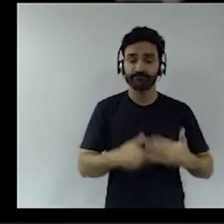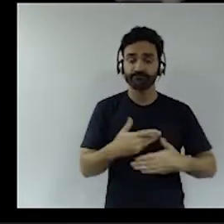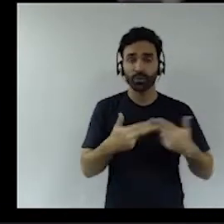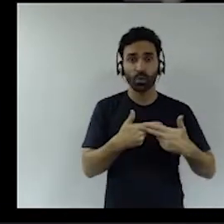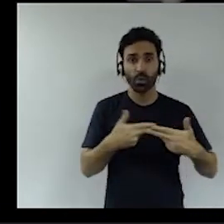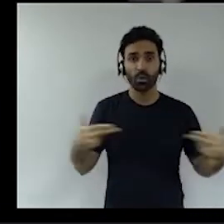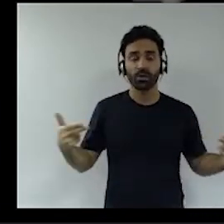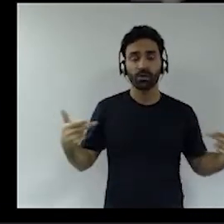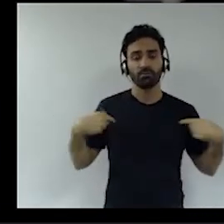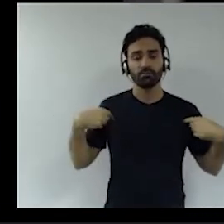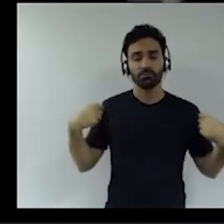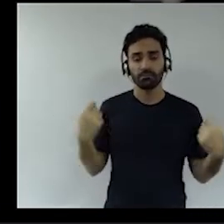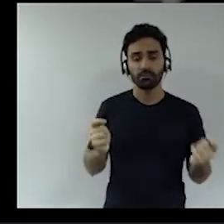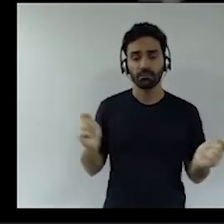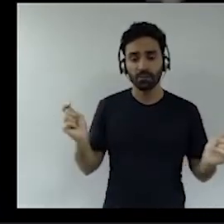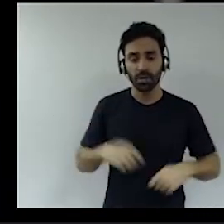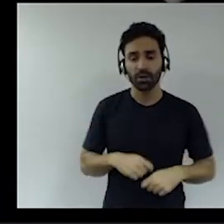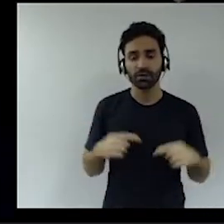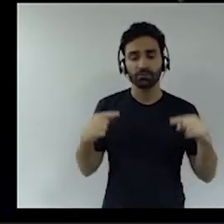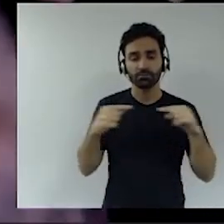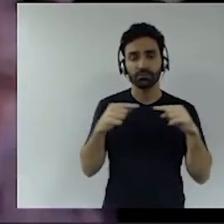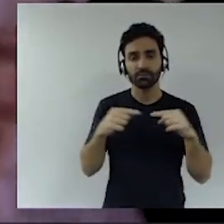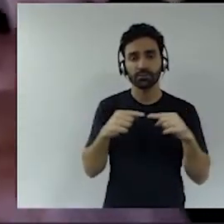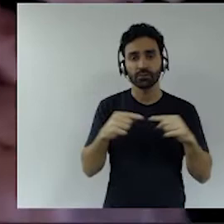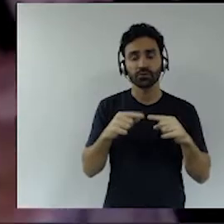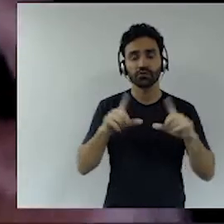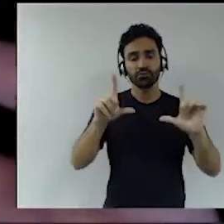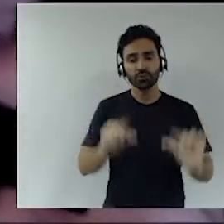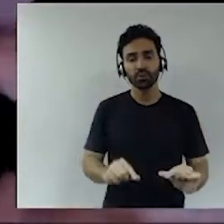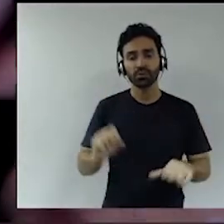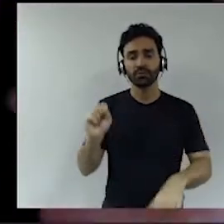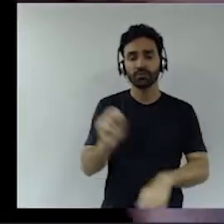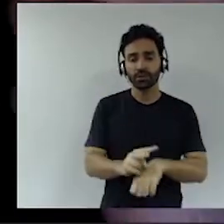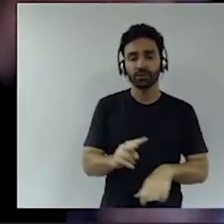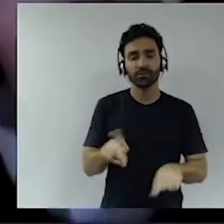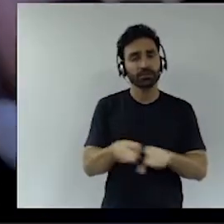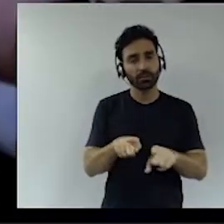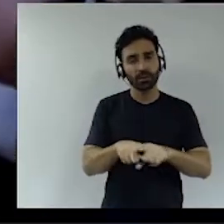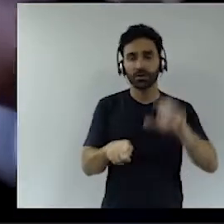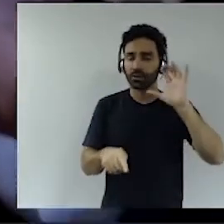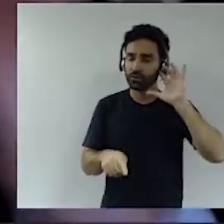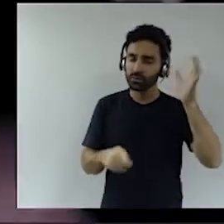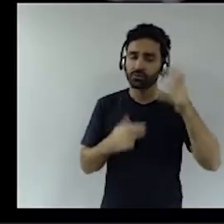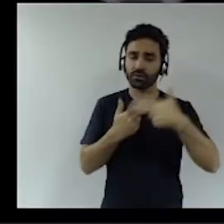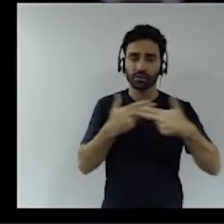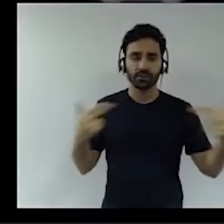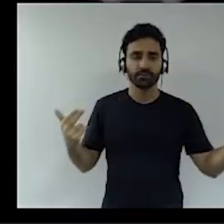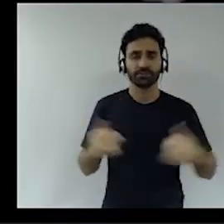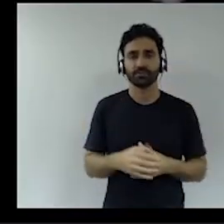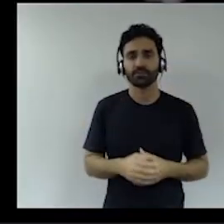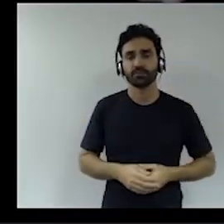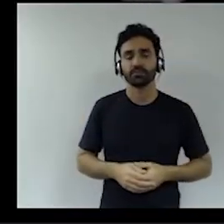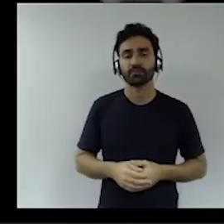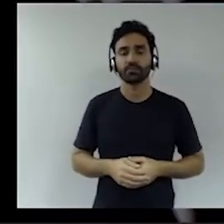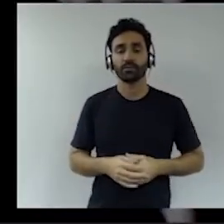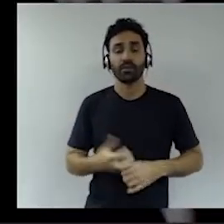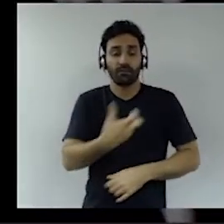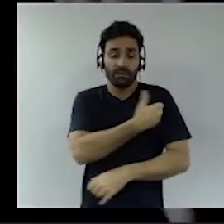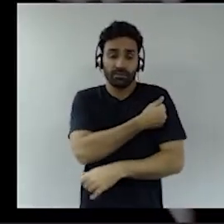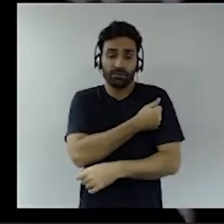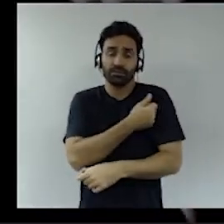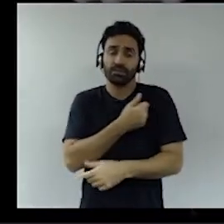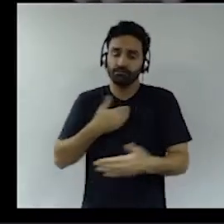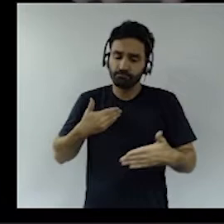fossem já inibidoras do vírus e saneadoras daqueles que o tivessem contraído. A vacina está